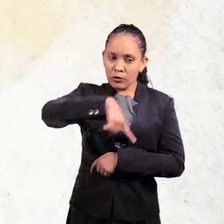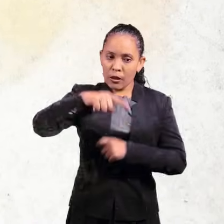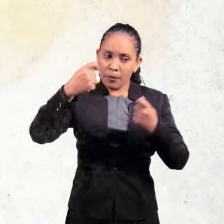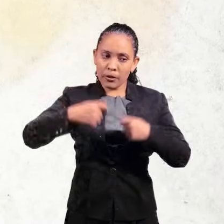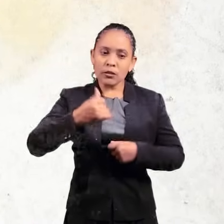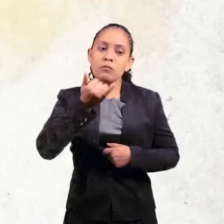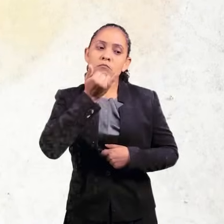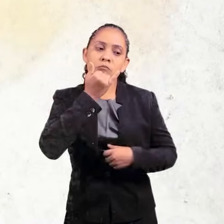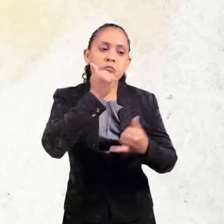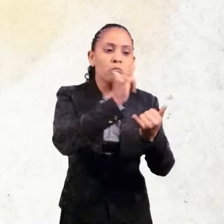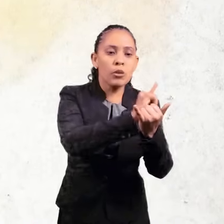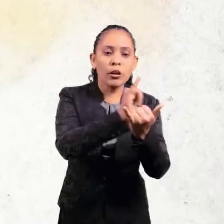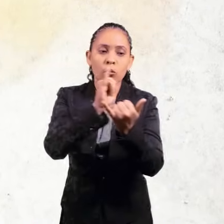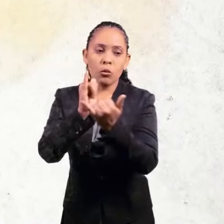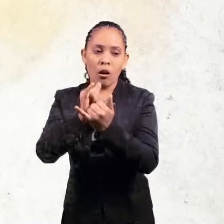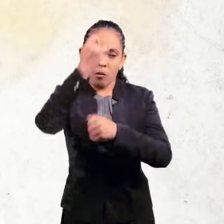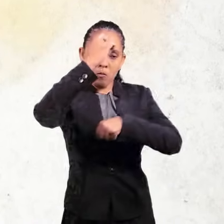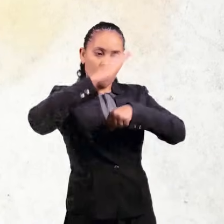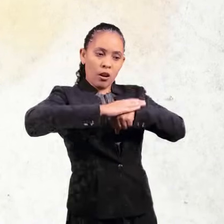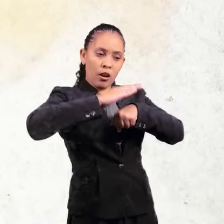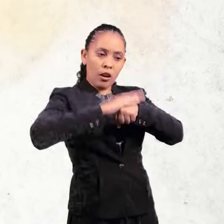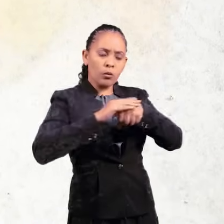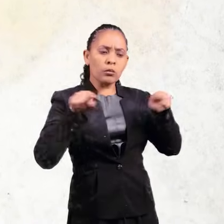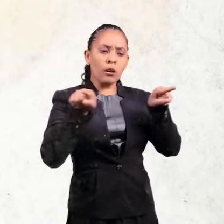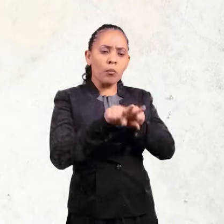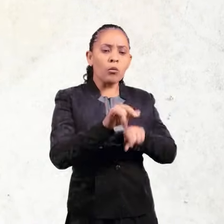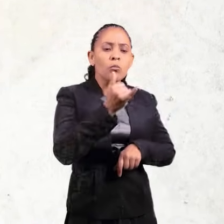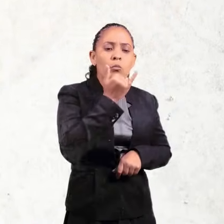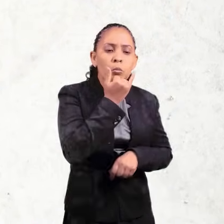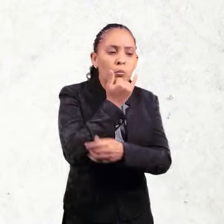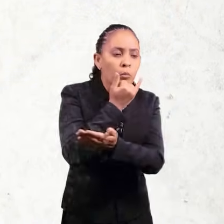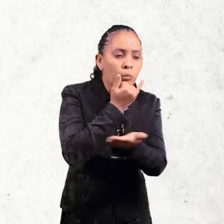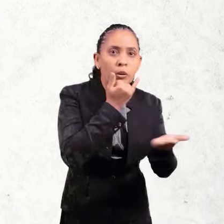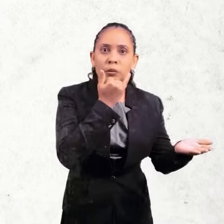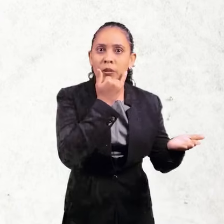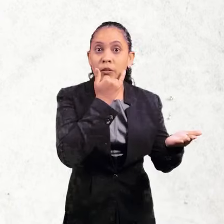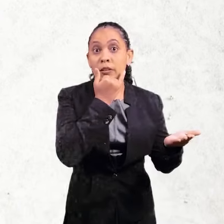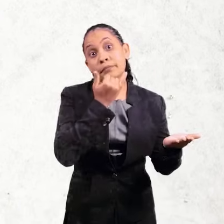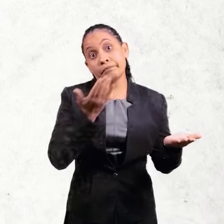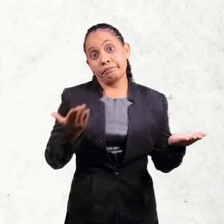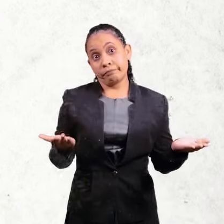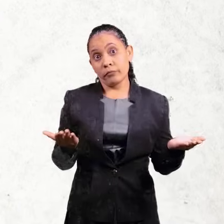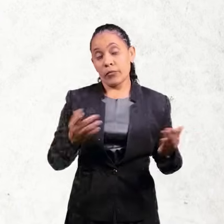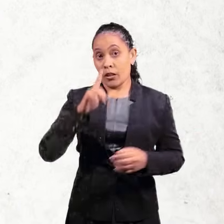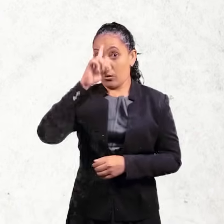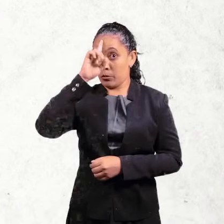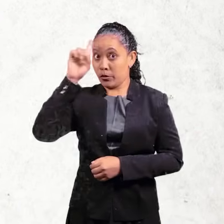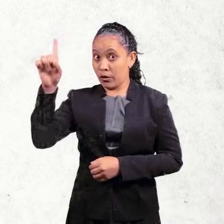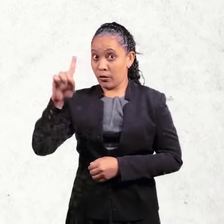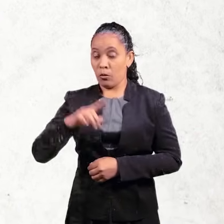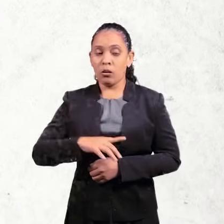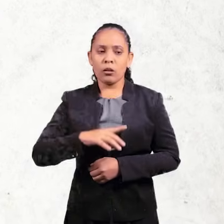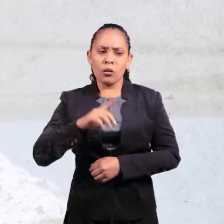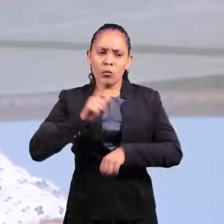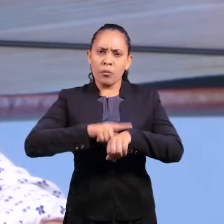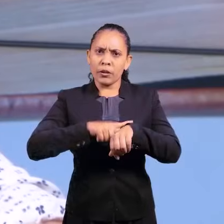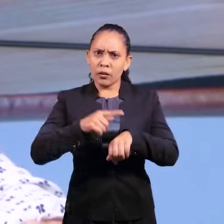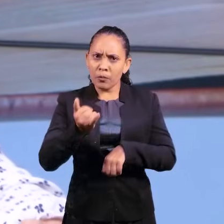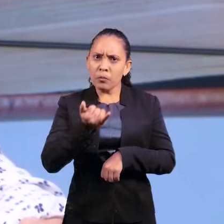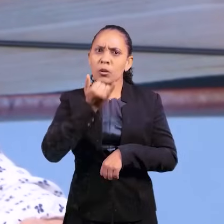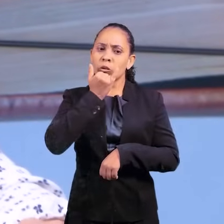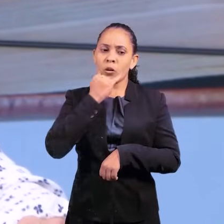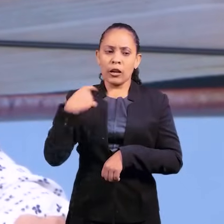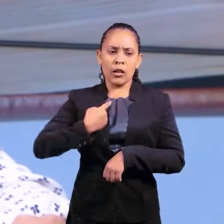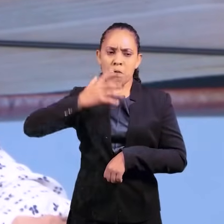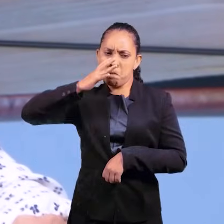aos outros, assim como eu vos perdoei. Então, quando Jesus nos perdoa, Ele não nos lança em rosto a nossa